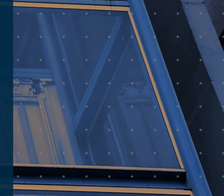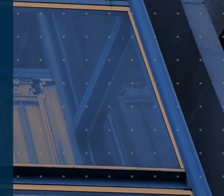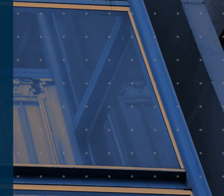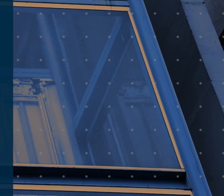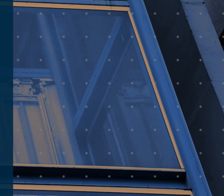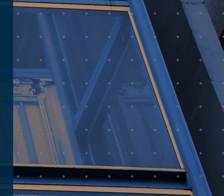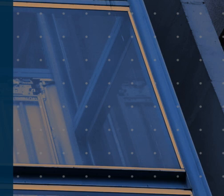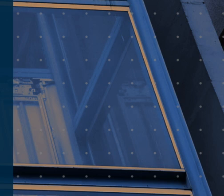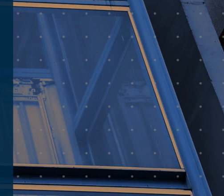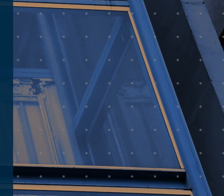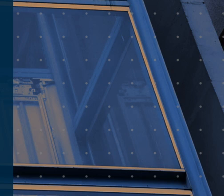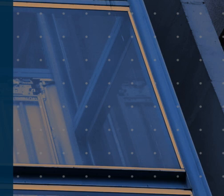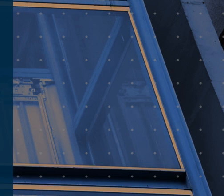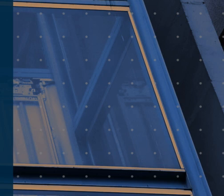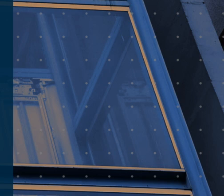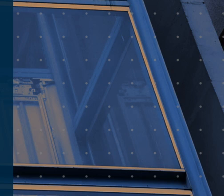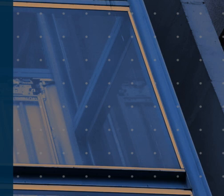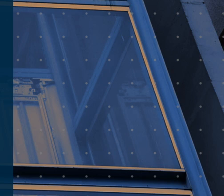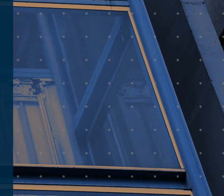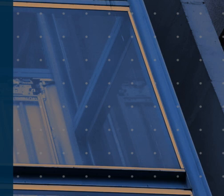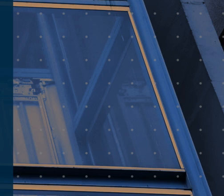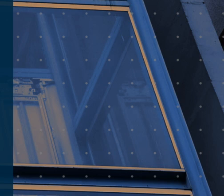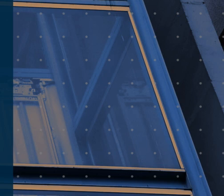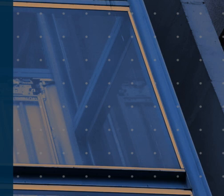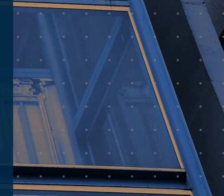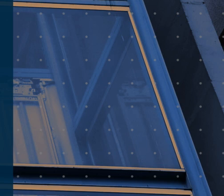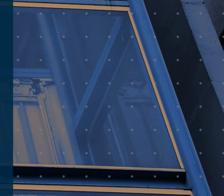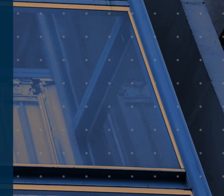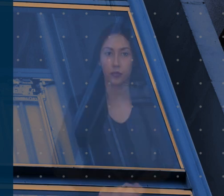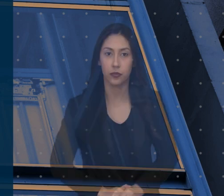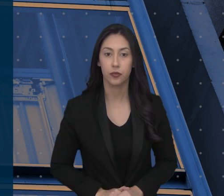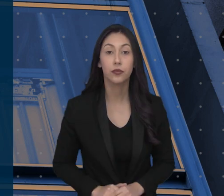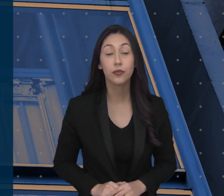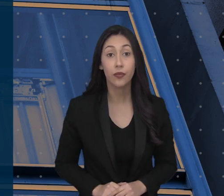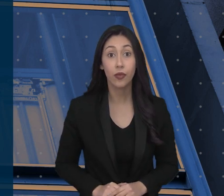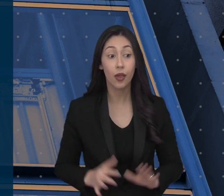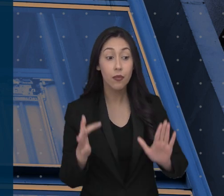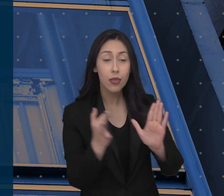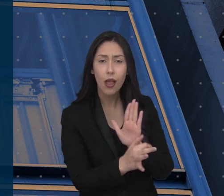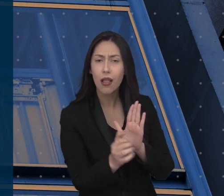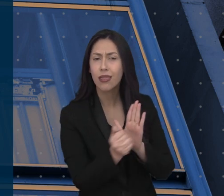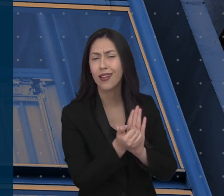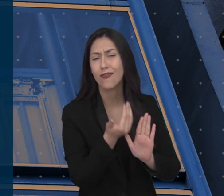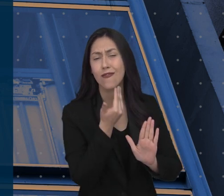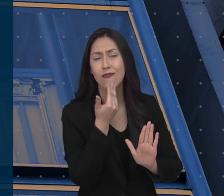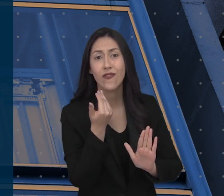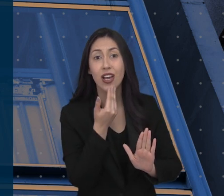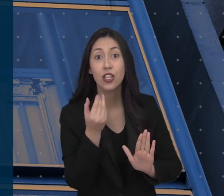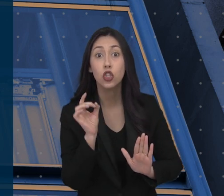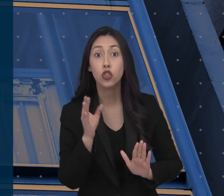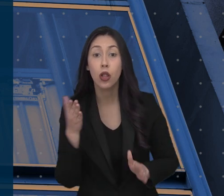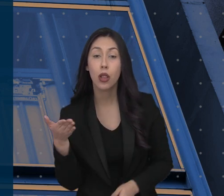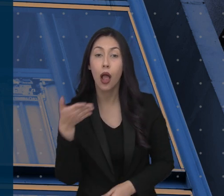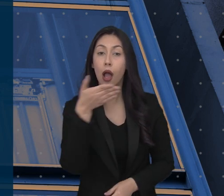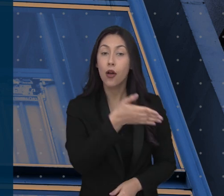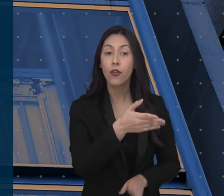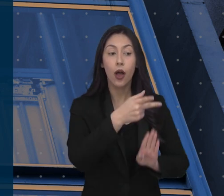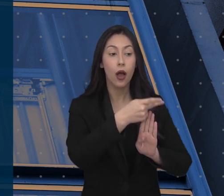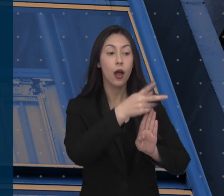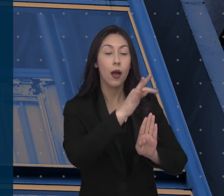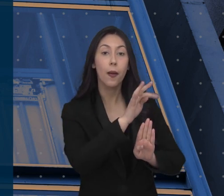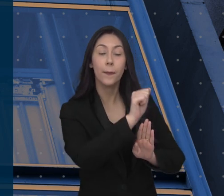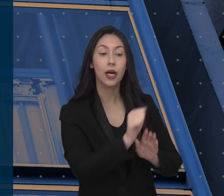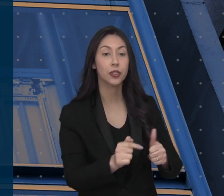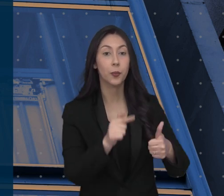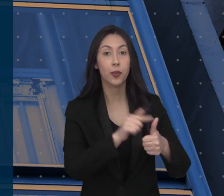para pessoa com deficiência nos cargos de operador de telemarketing. Para se candidatar é fácil. É só comparecer ao PAT levando